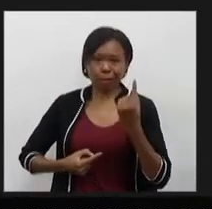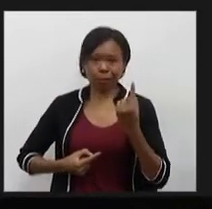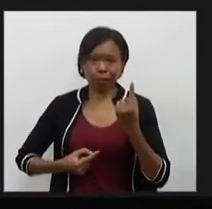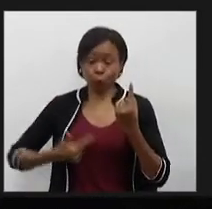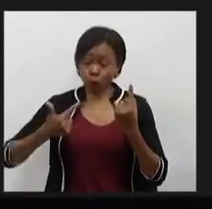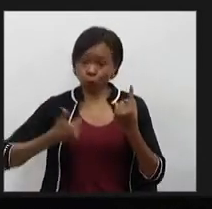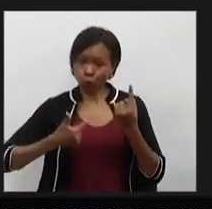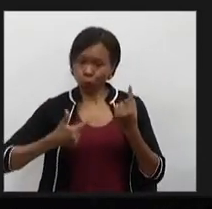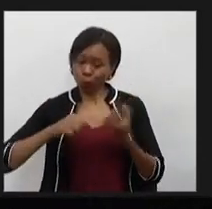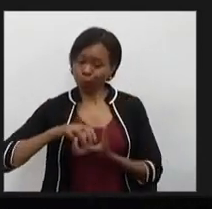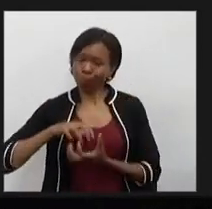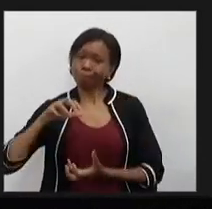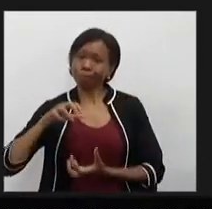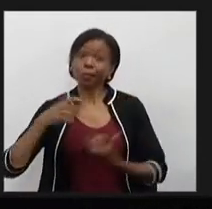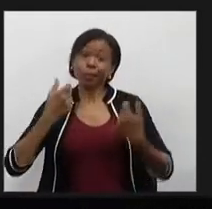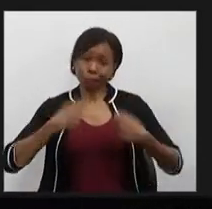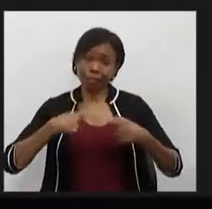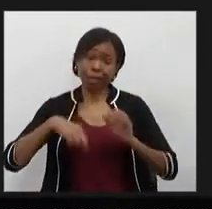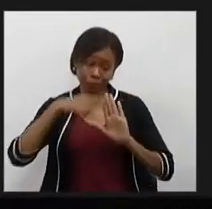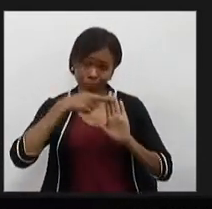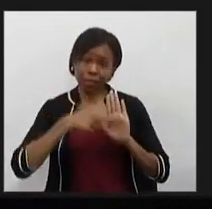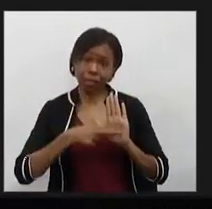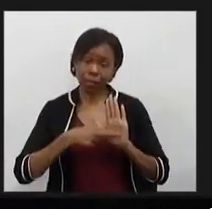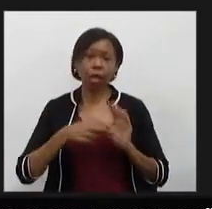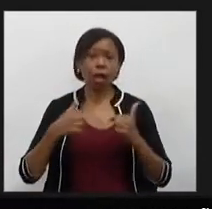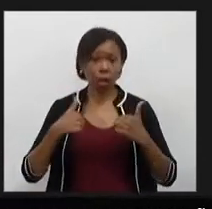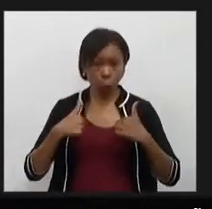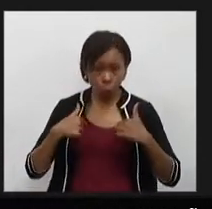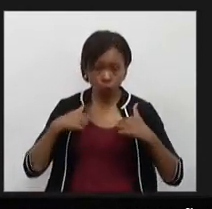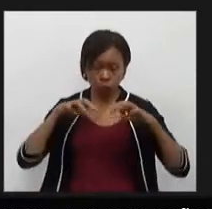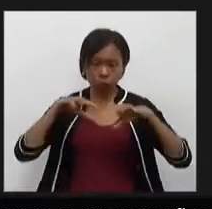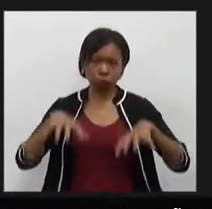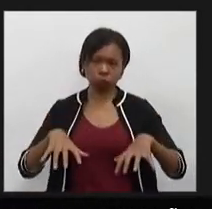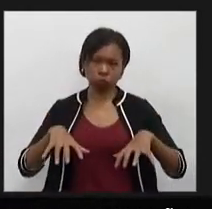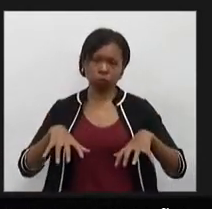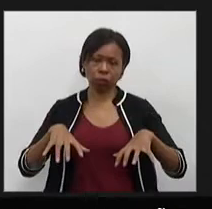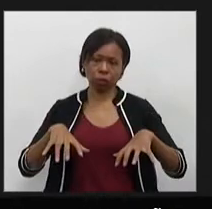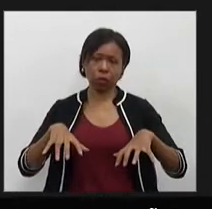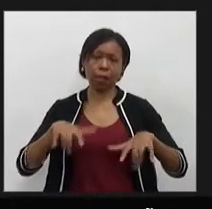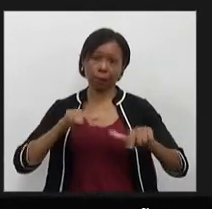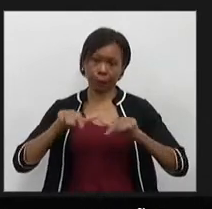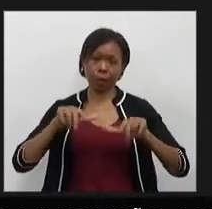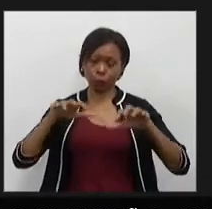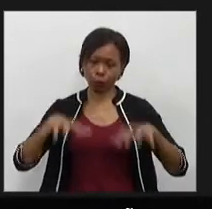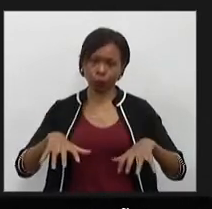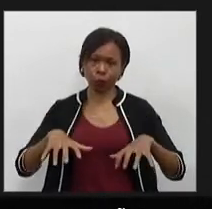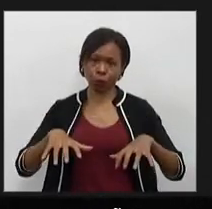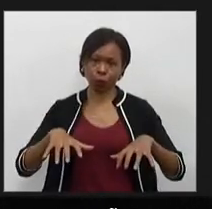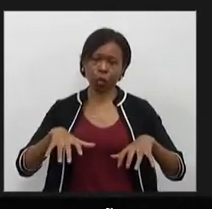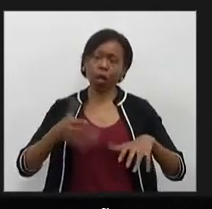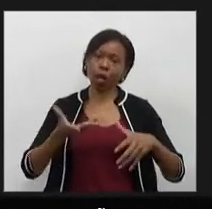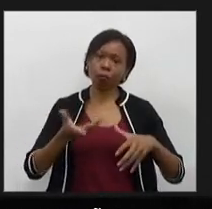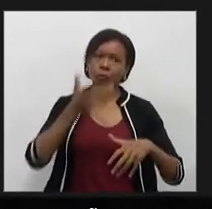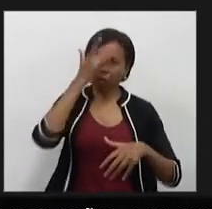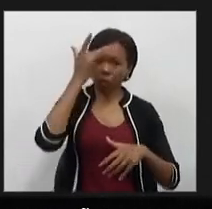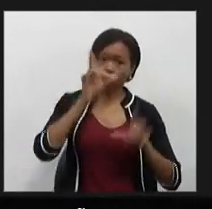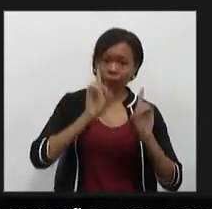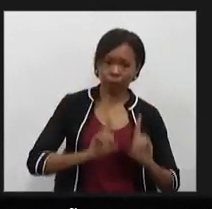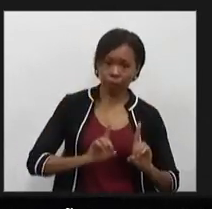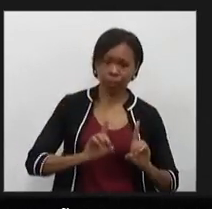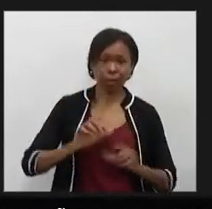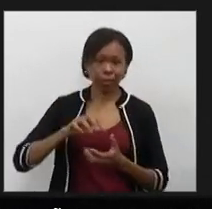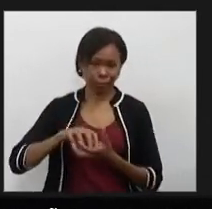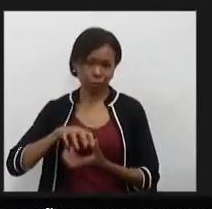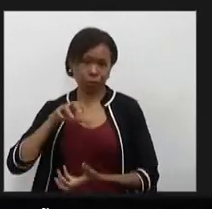atuo, né, na defesa tanto da pessoa idosa quanto da pessoa com deficiência. Mas se a gente levar em conta só a questão de risco